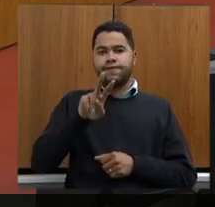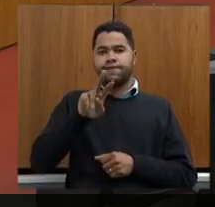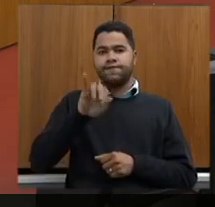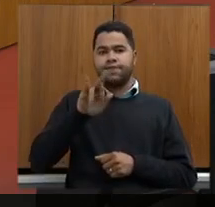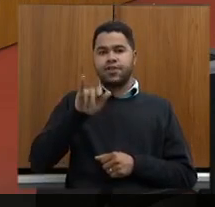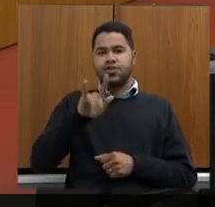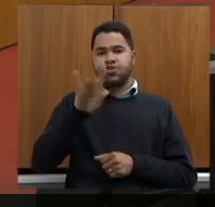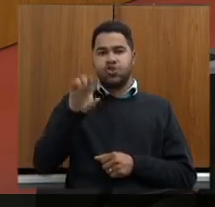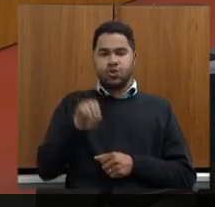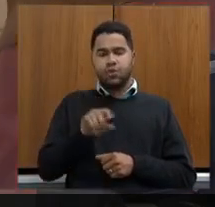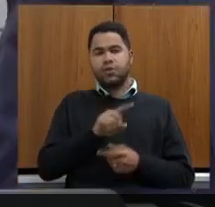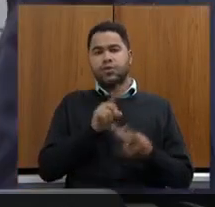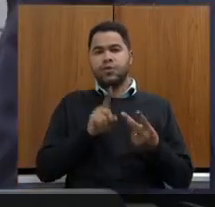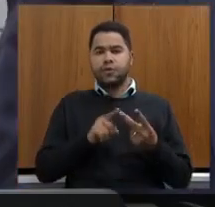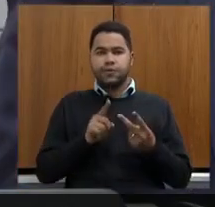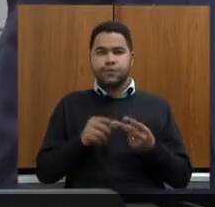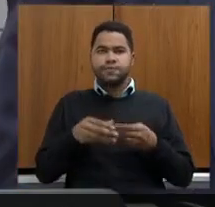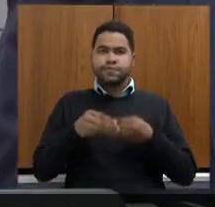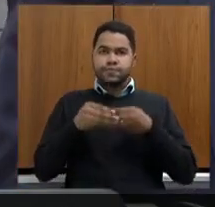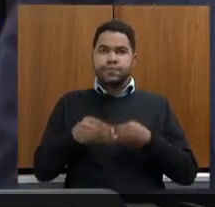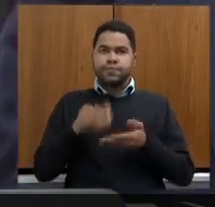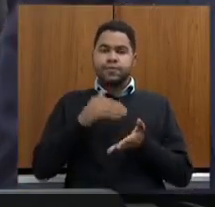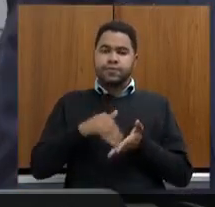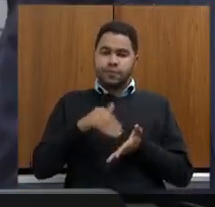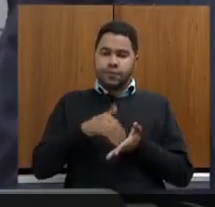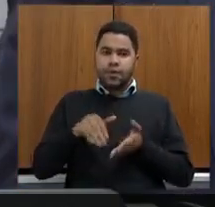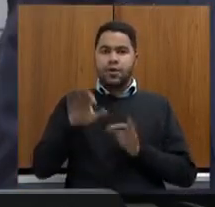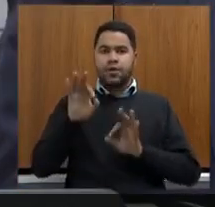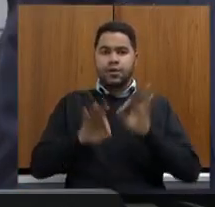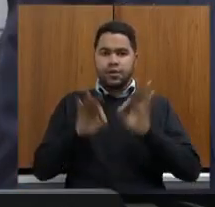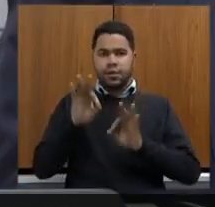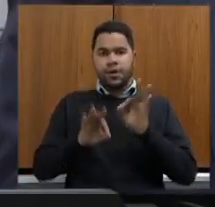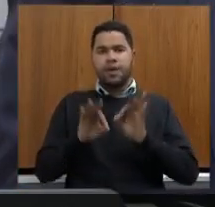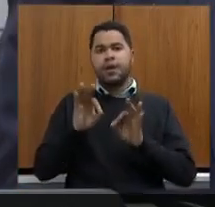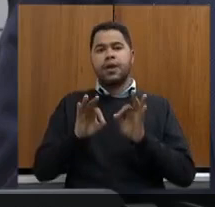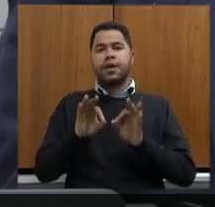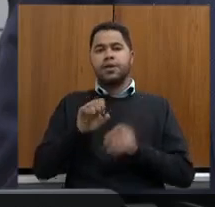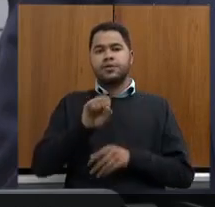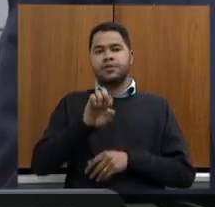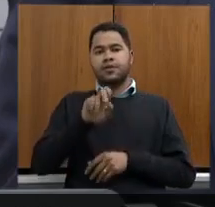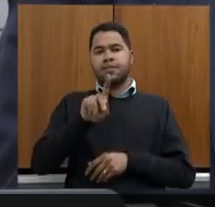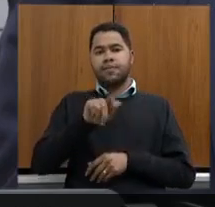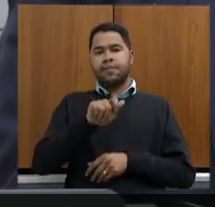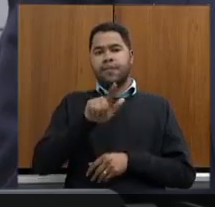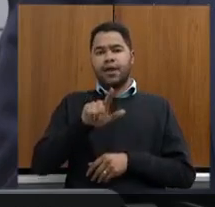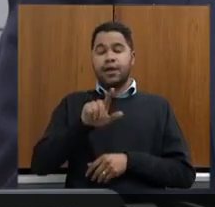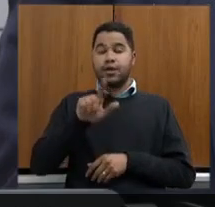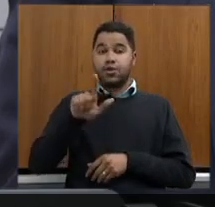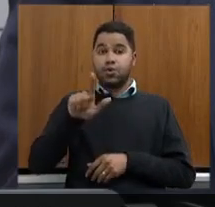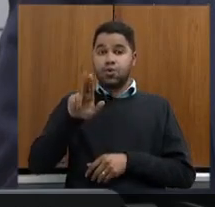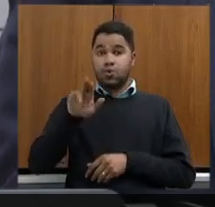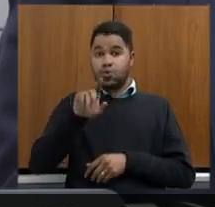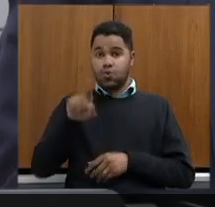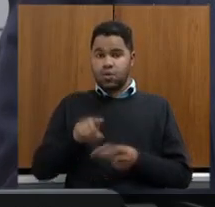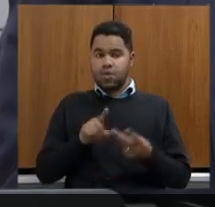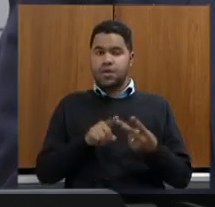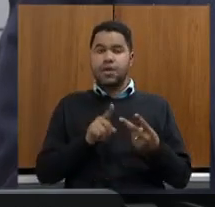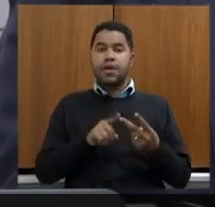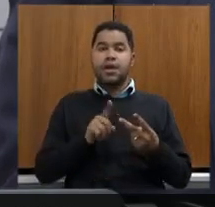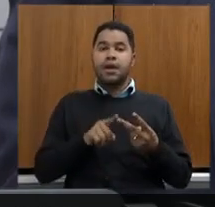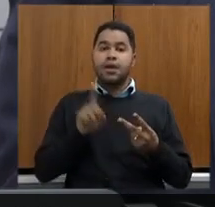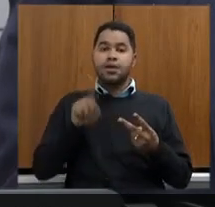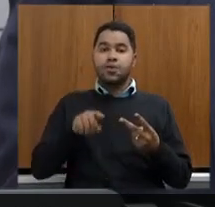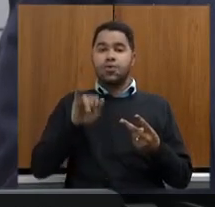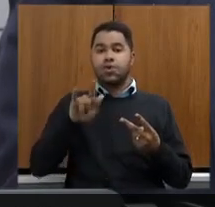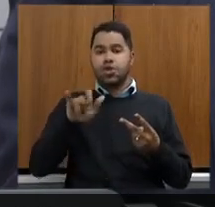Guimarães cumprimentar também a nossa Secretaria de planejamento e gestão Luisa Barreto nosso secretário de governo e cloreto